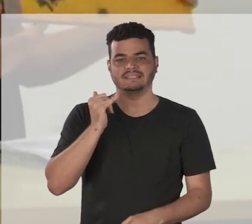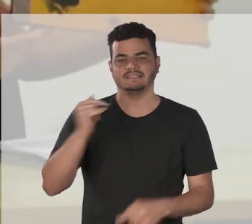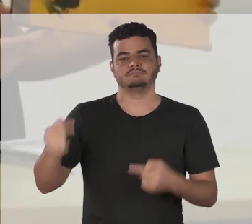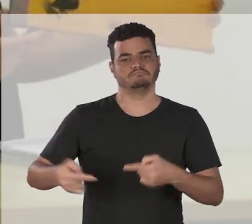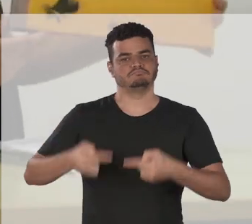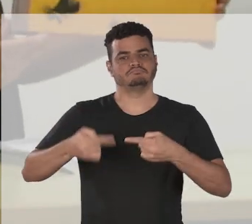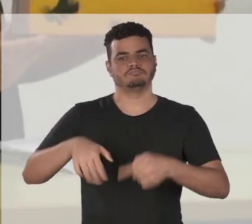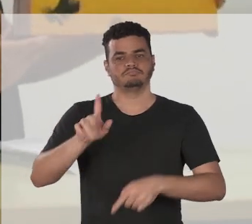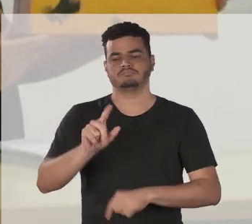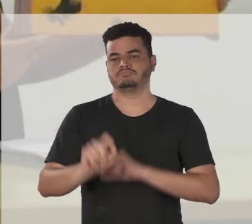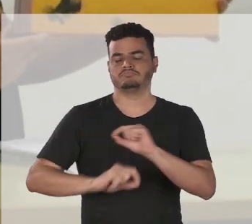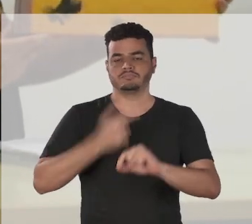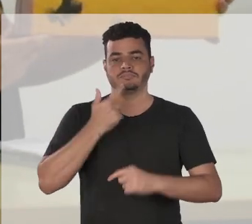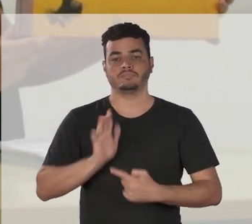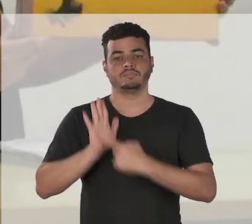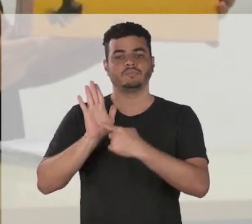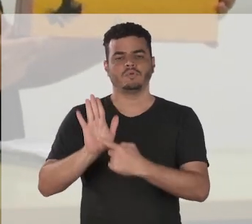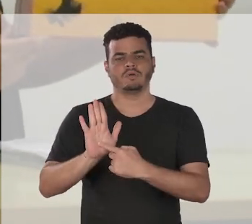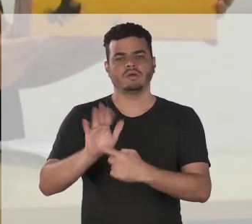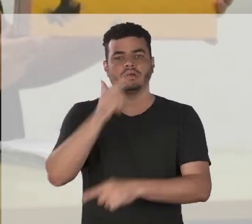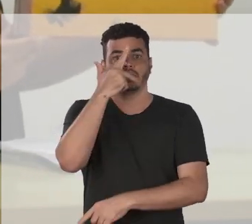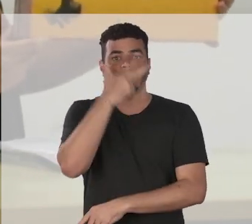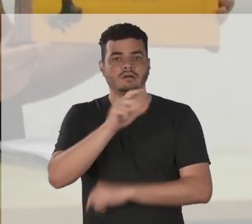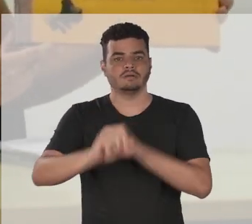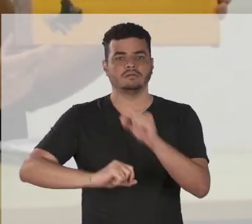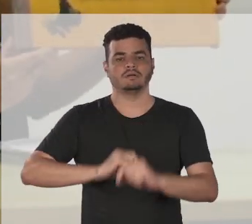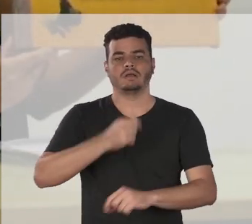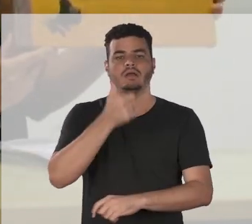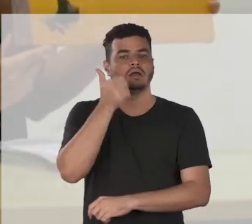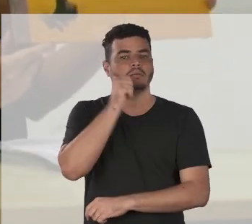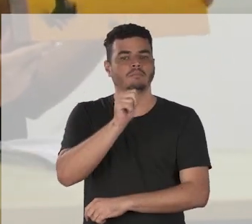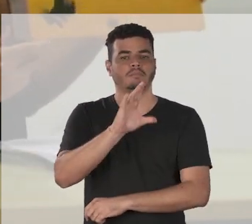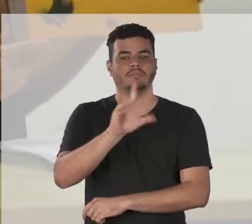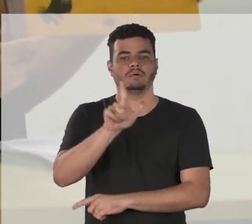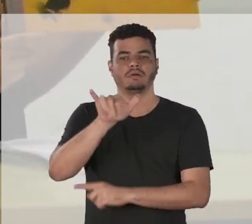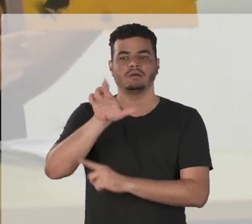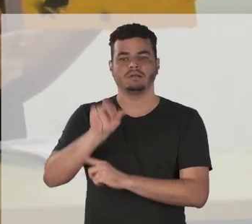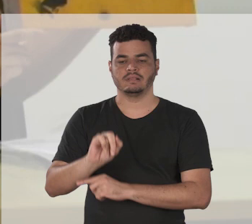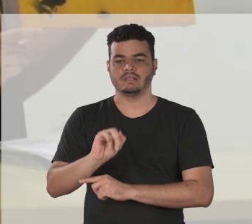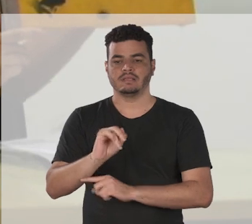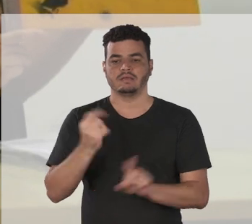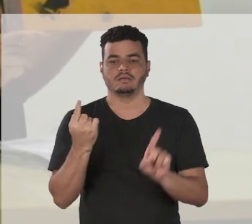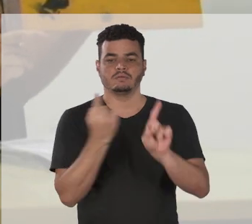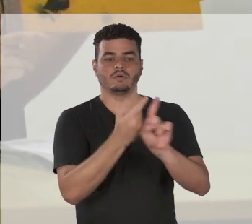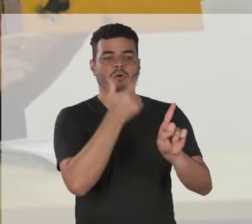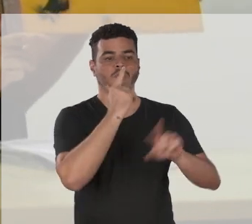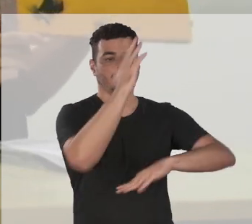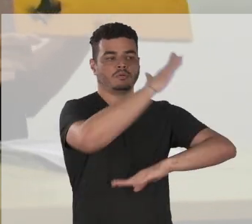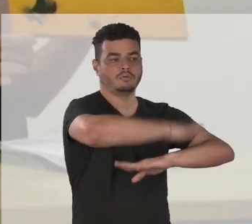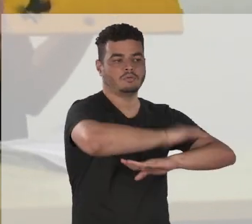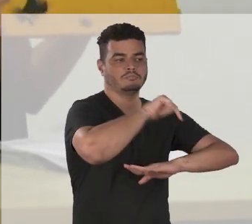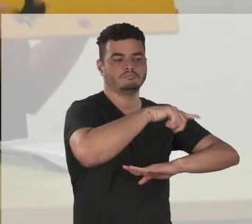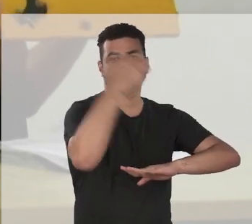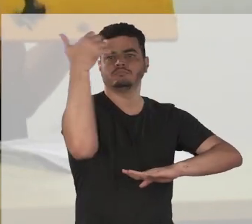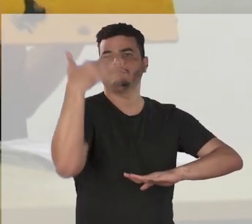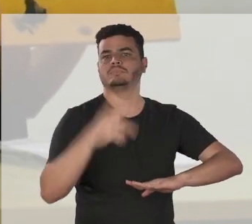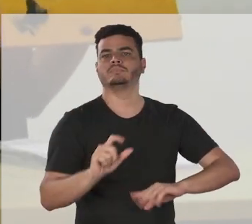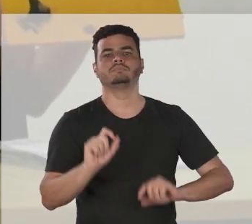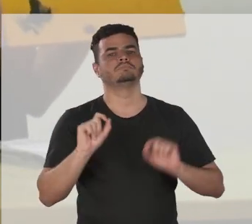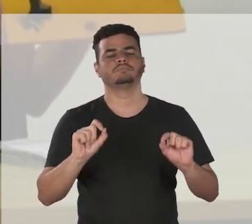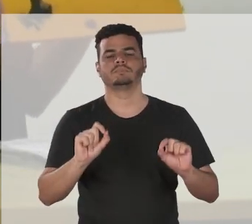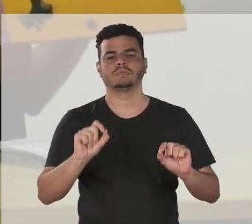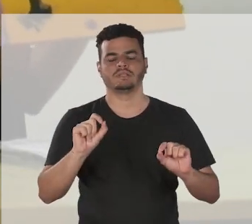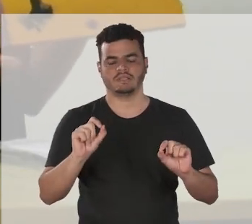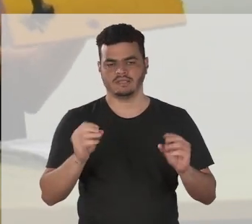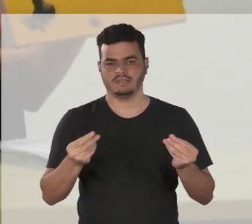parte da narração. Esse é um livro que depois eu vou mostrar a vocês, que é Clara e el hombre en la ventana, Clara e o homem na